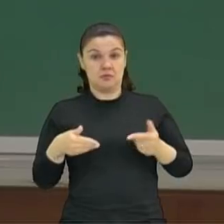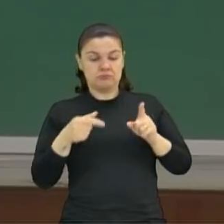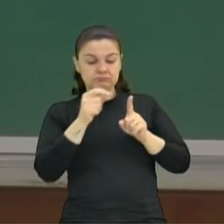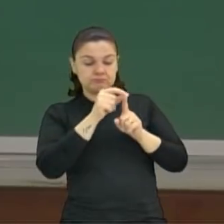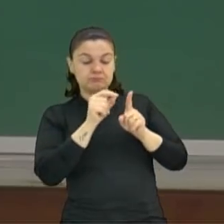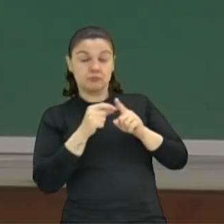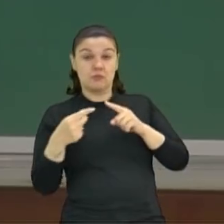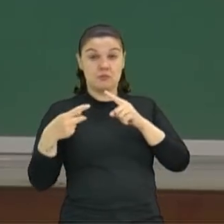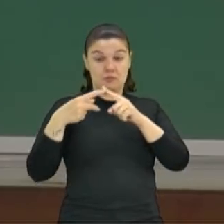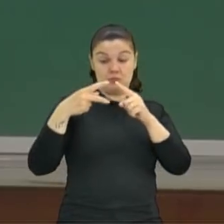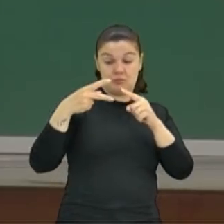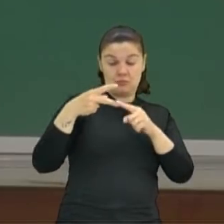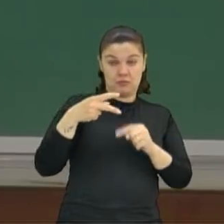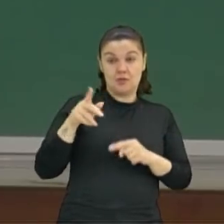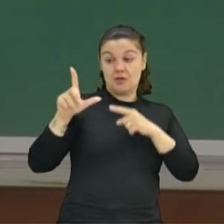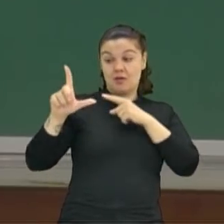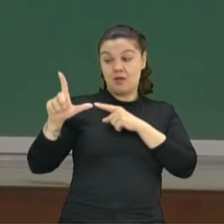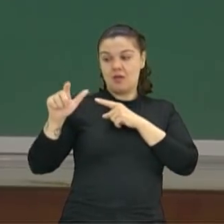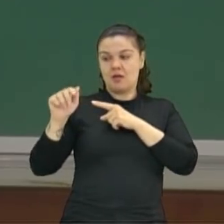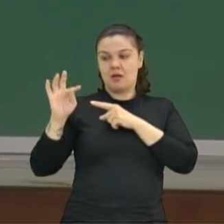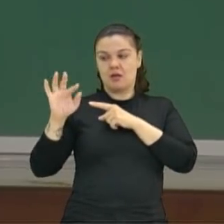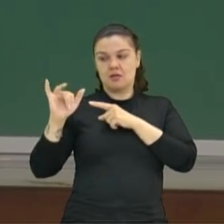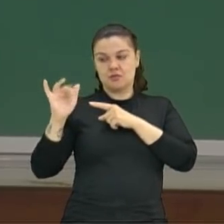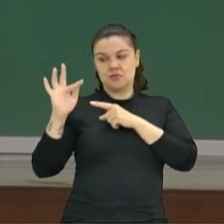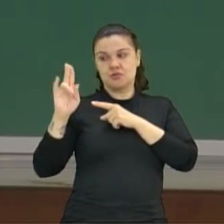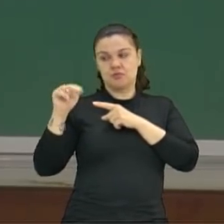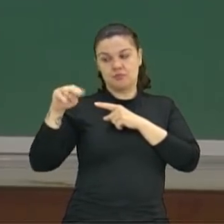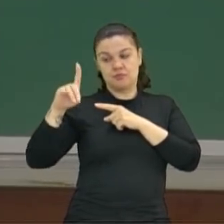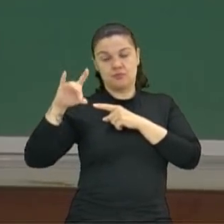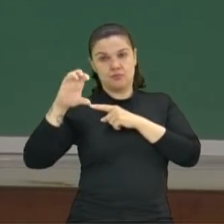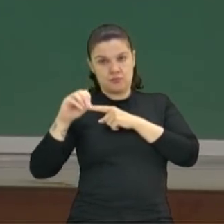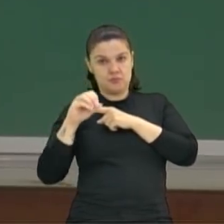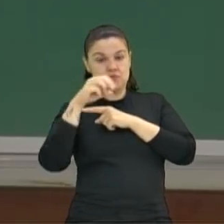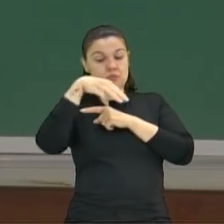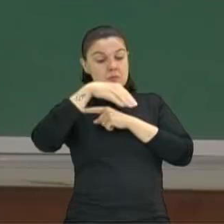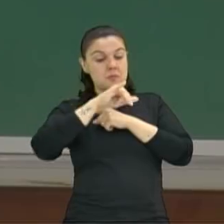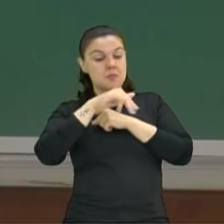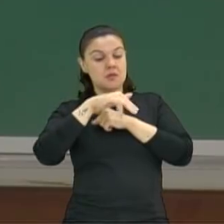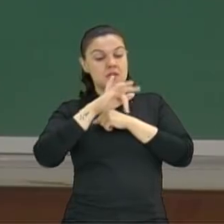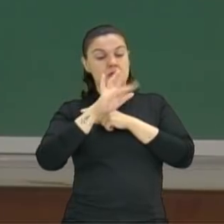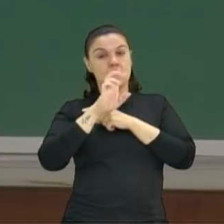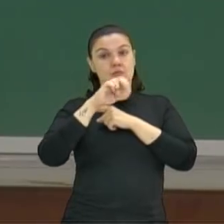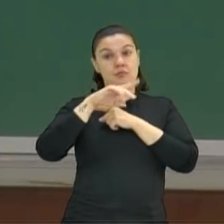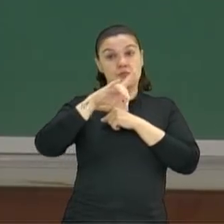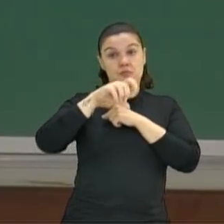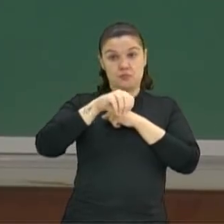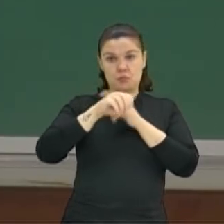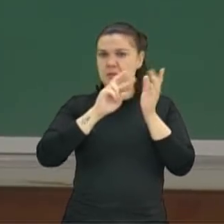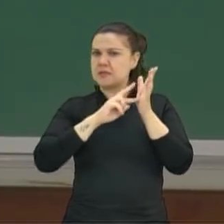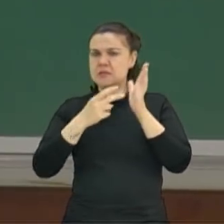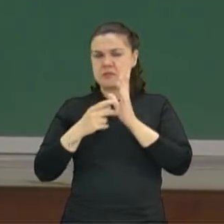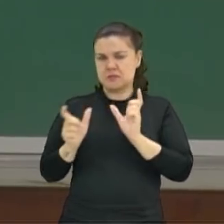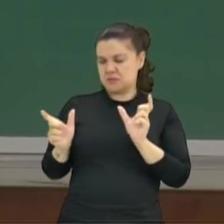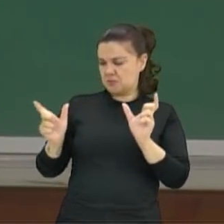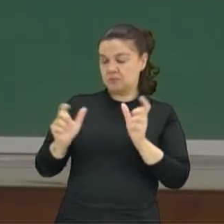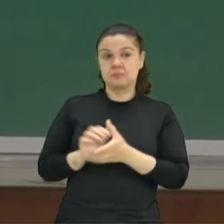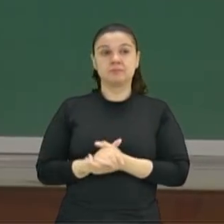destacar duas aqui, o latifúndio e o minifúndio. Vamos lá ver o que a gente está